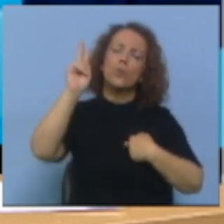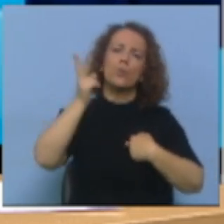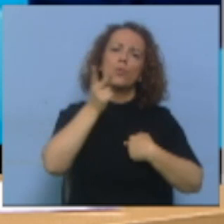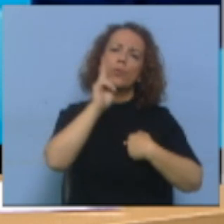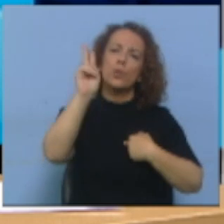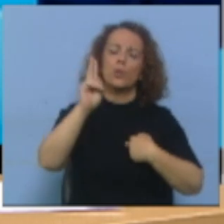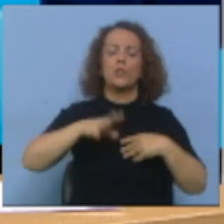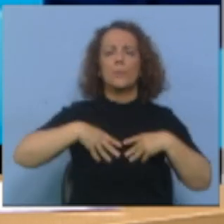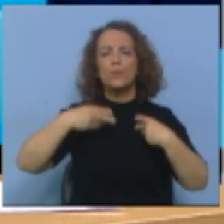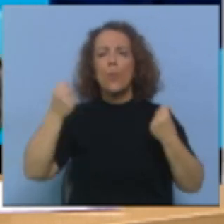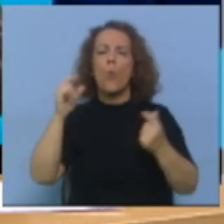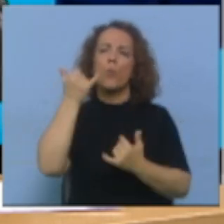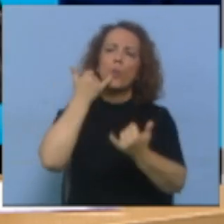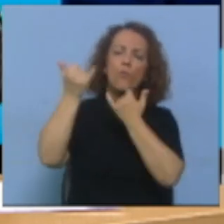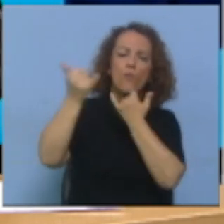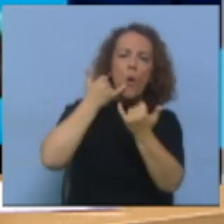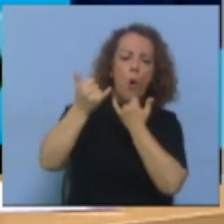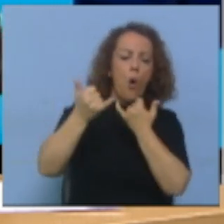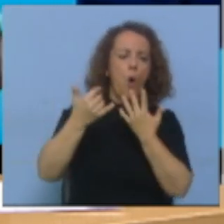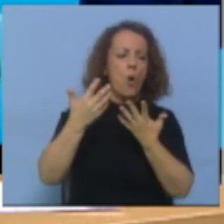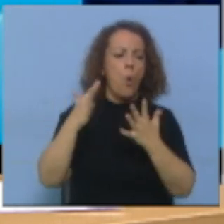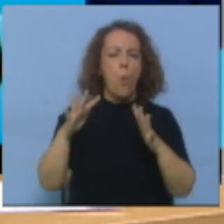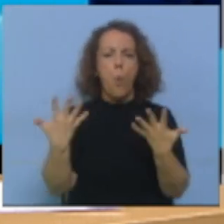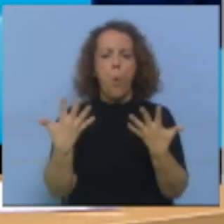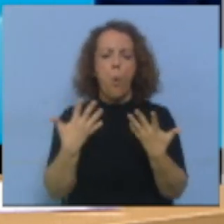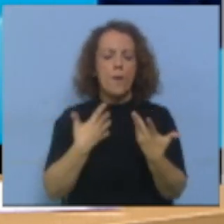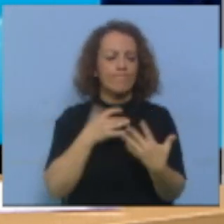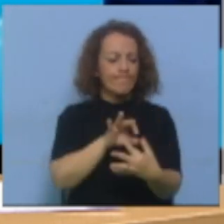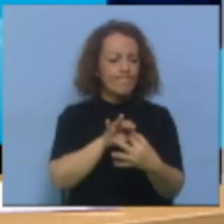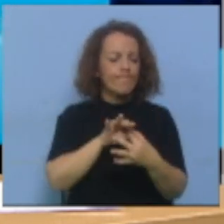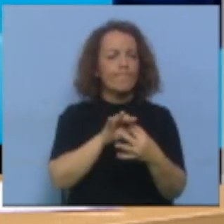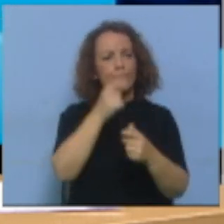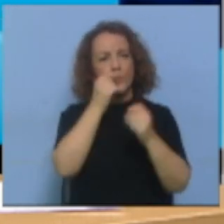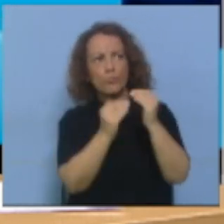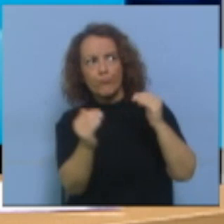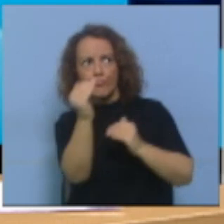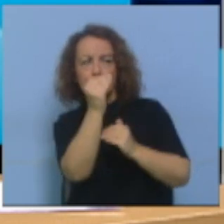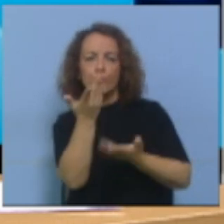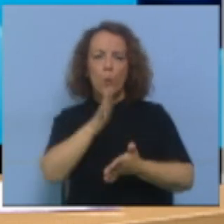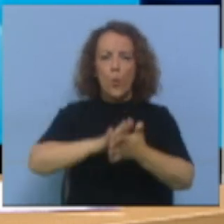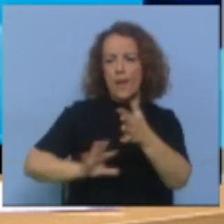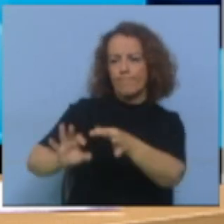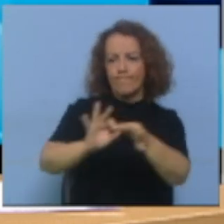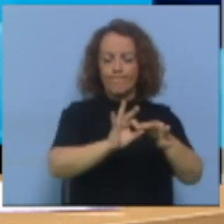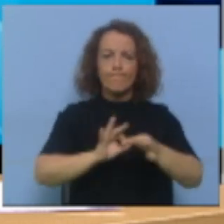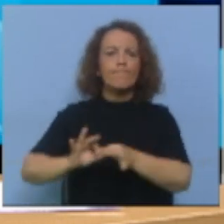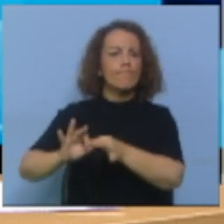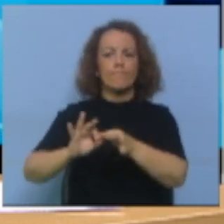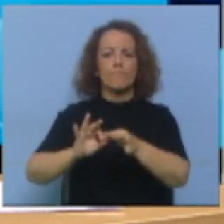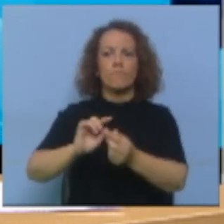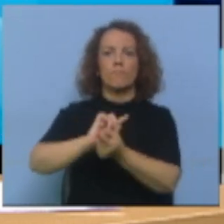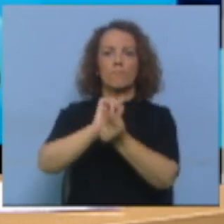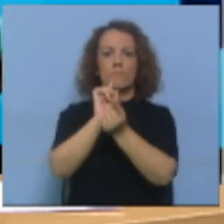contacto telefónico, aumentar a relação, a comunhão com os superiores e com os colegas, essa pessoa isola-se